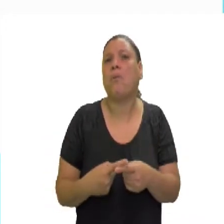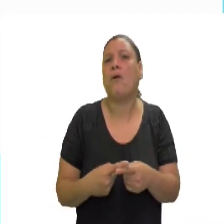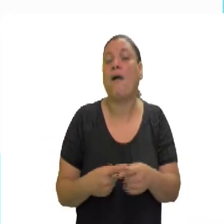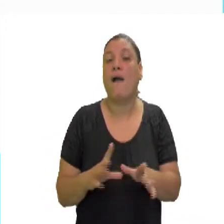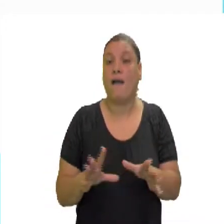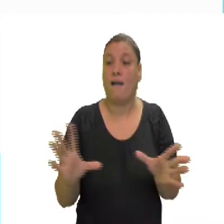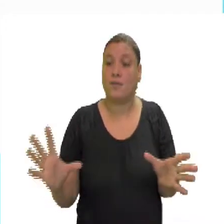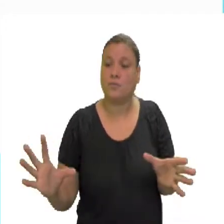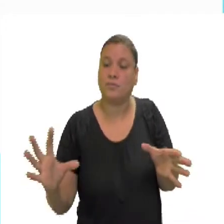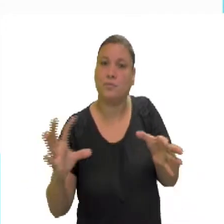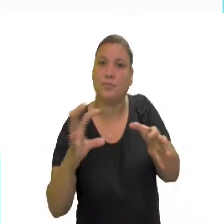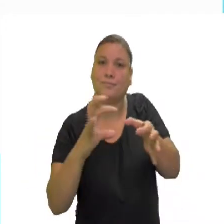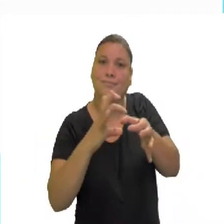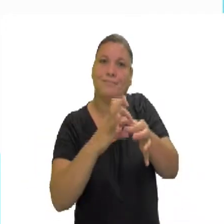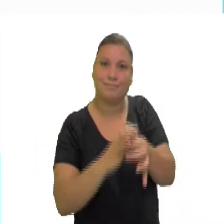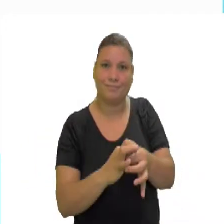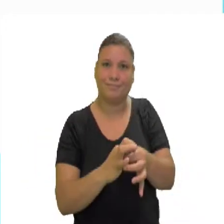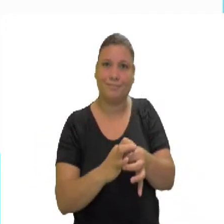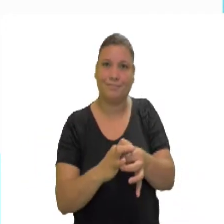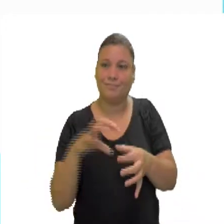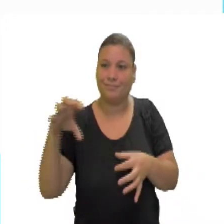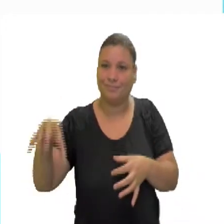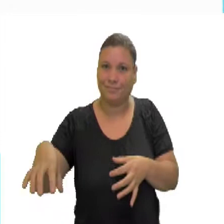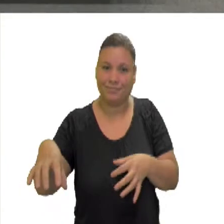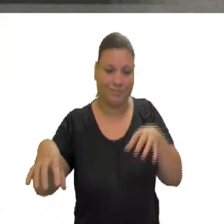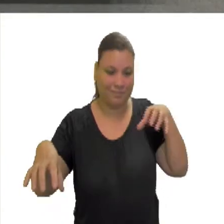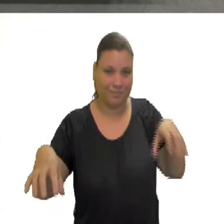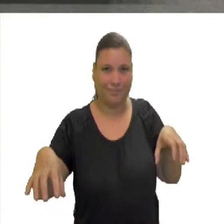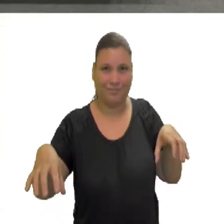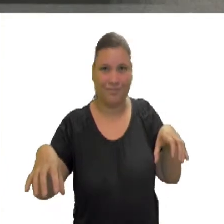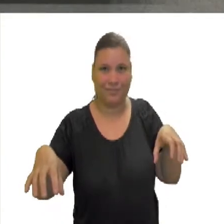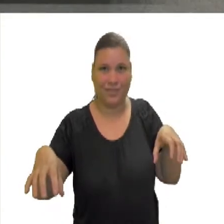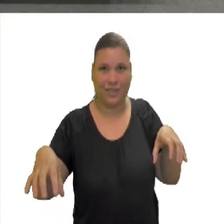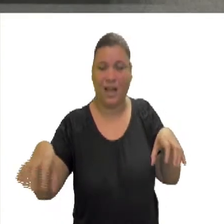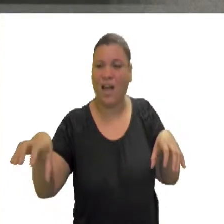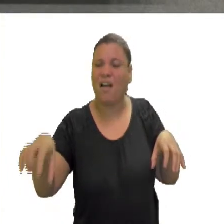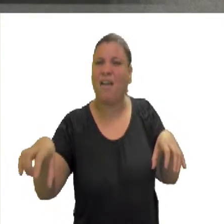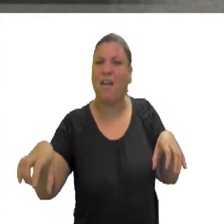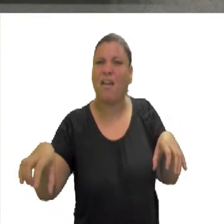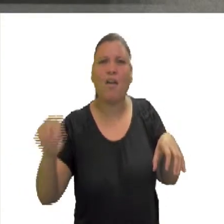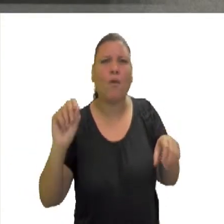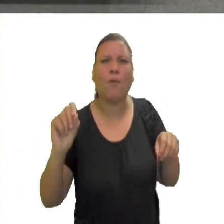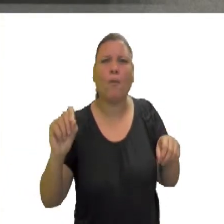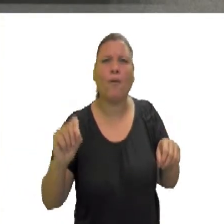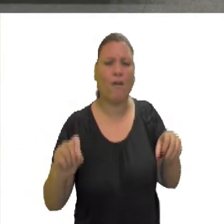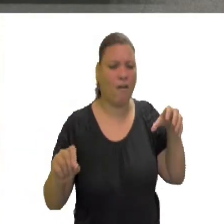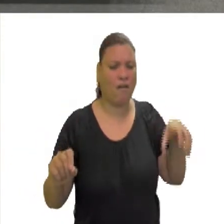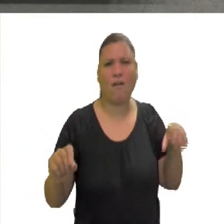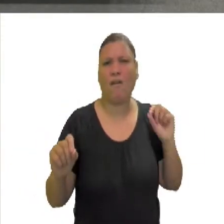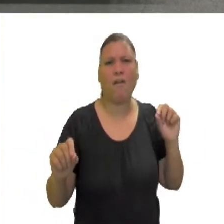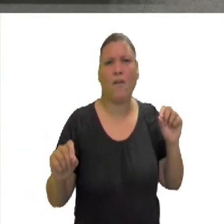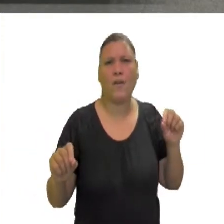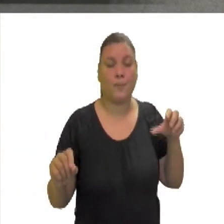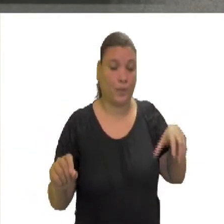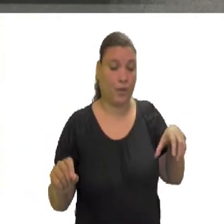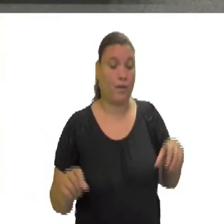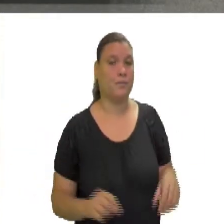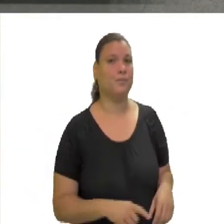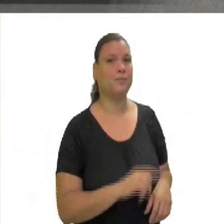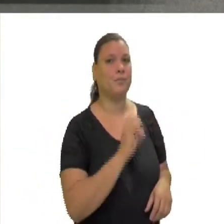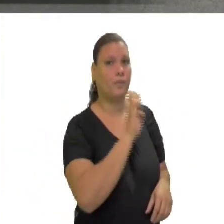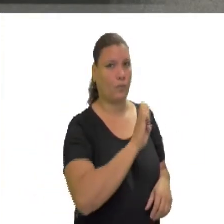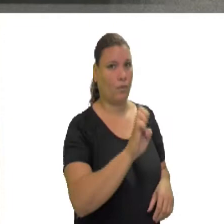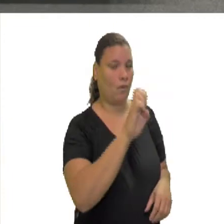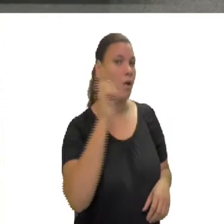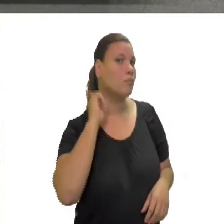produtoras de ouro no interior de Minas Gerais. Isso mesmo, o ouro era retirado aqui de Minas Gerais e ele precisava ser